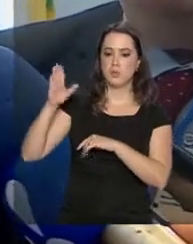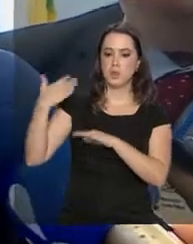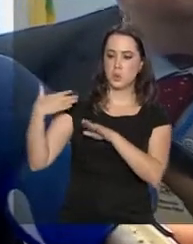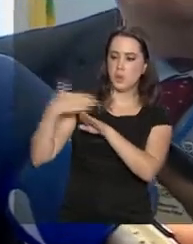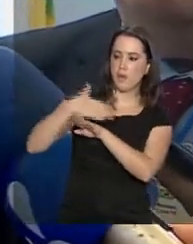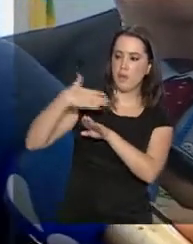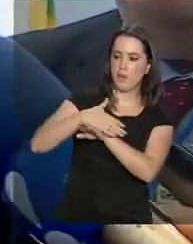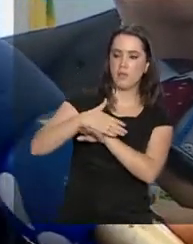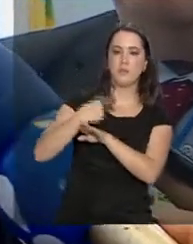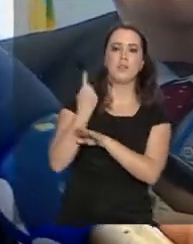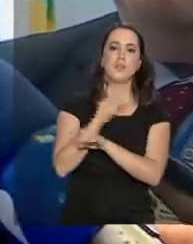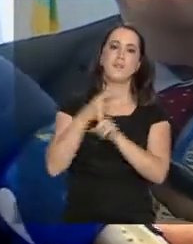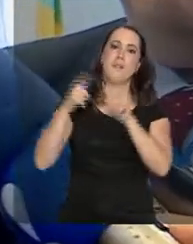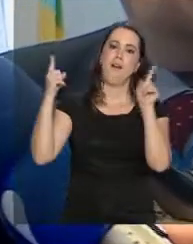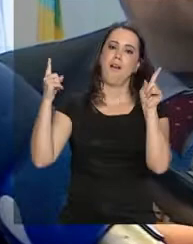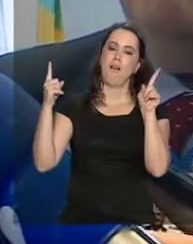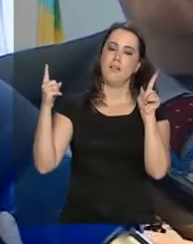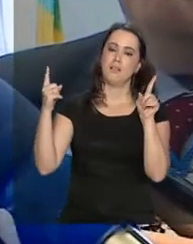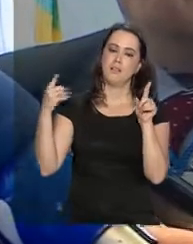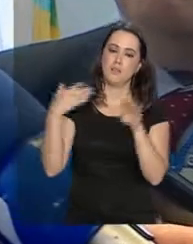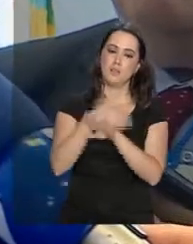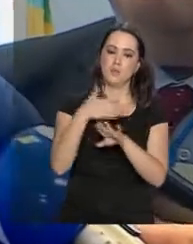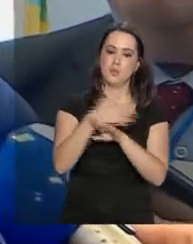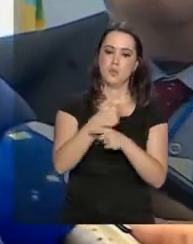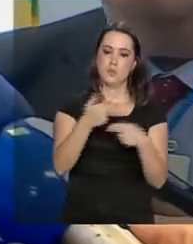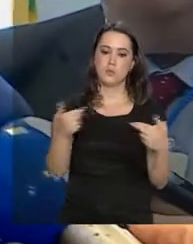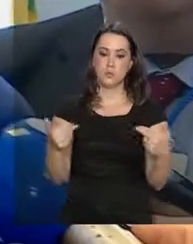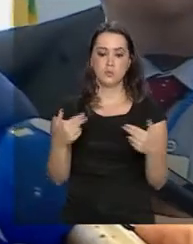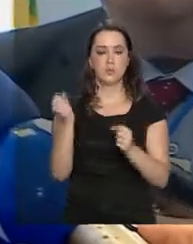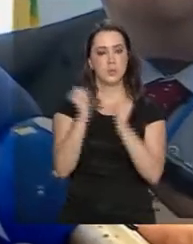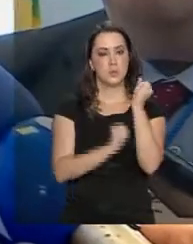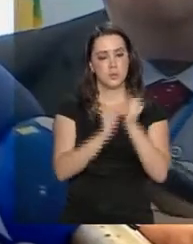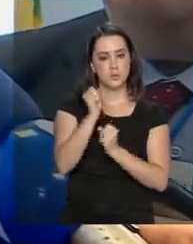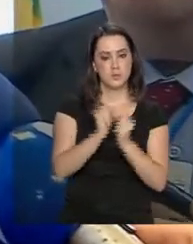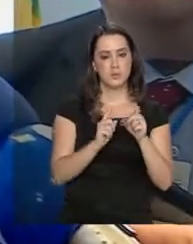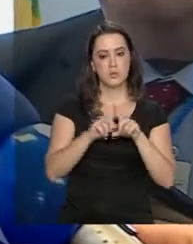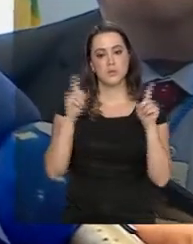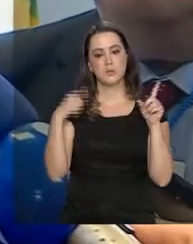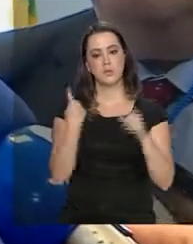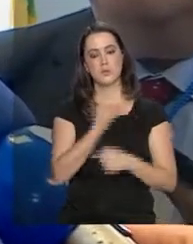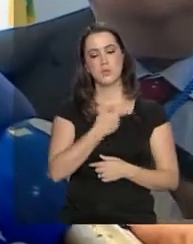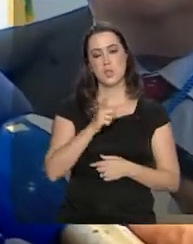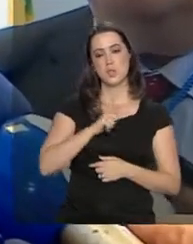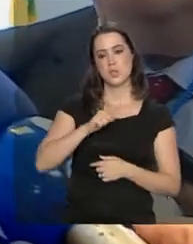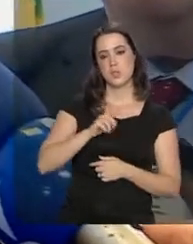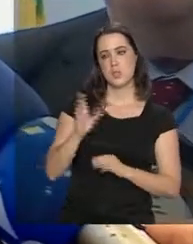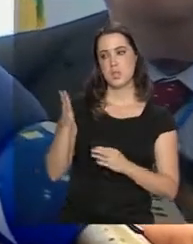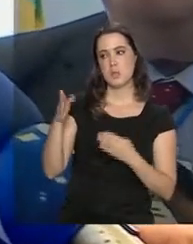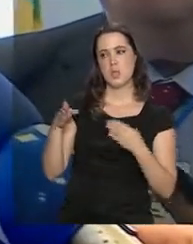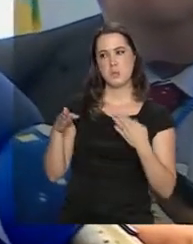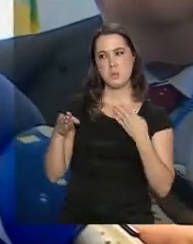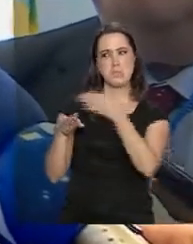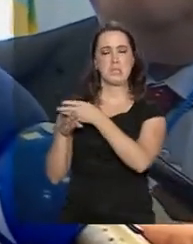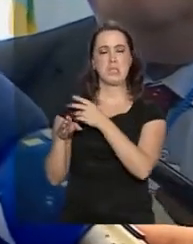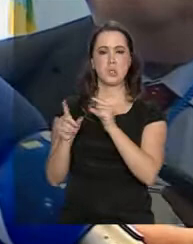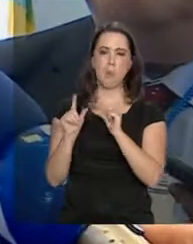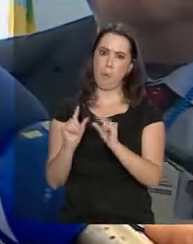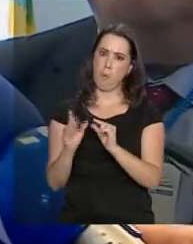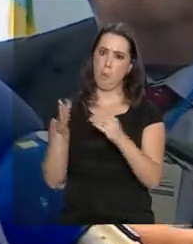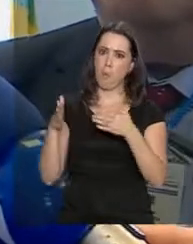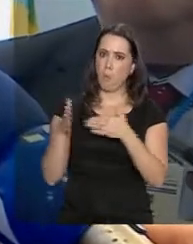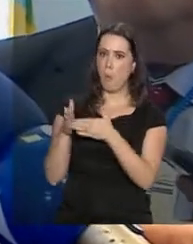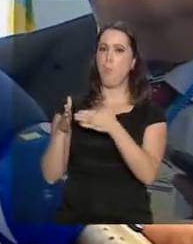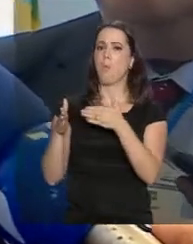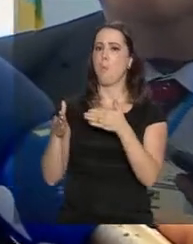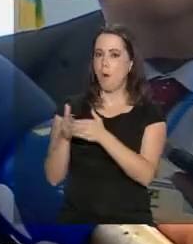ao nosso mercado e para os seus produtos industriais que nós teremos um acesso limitado ao